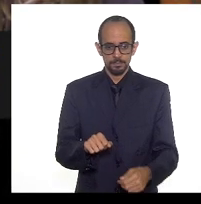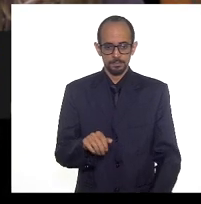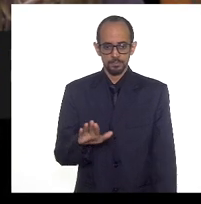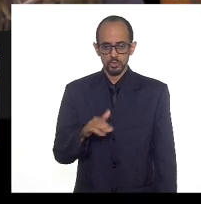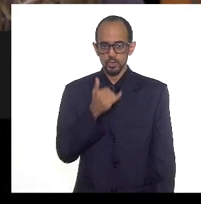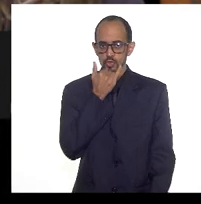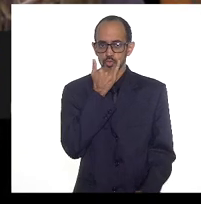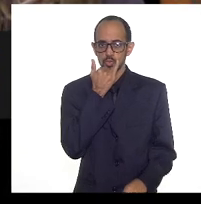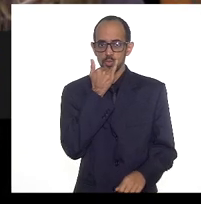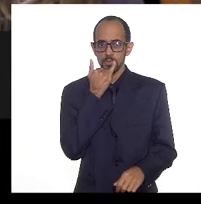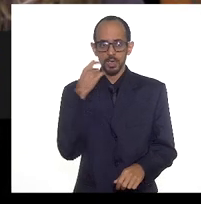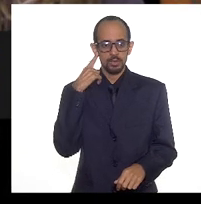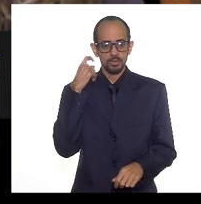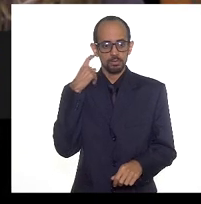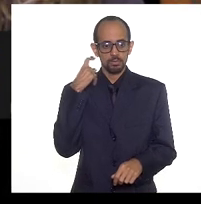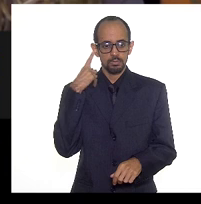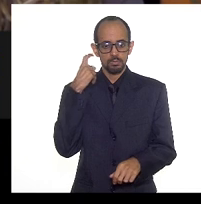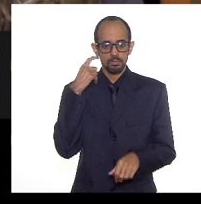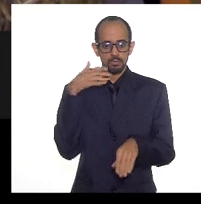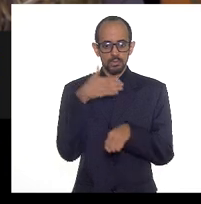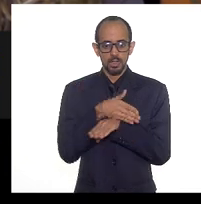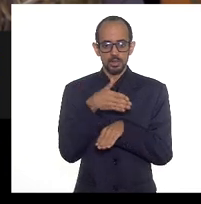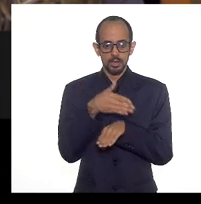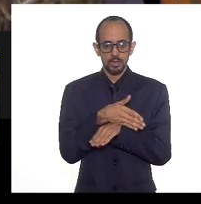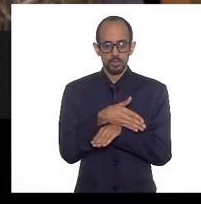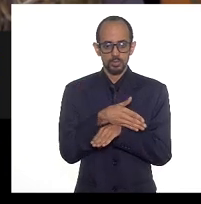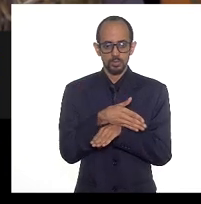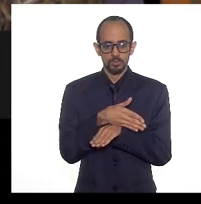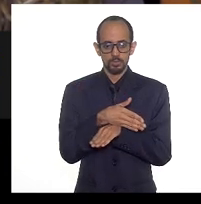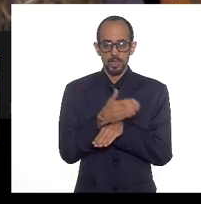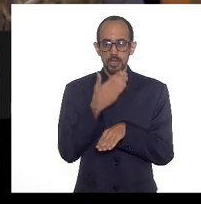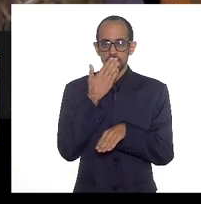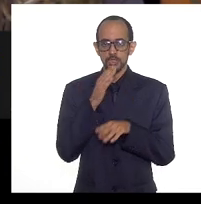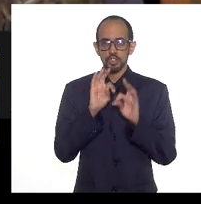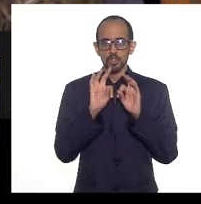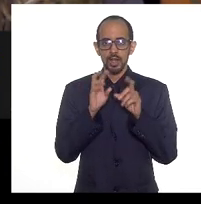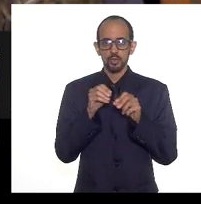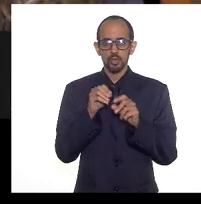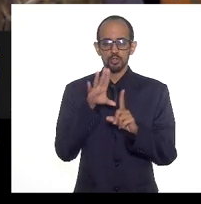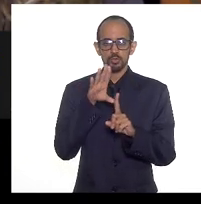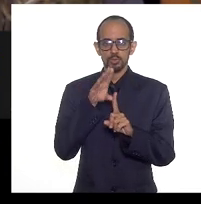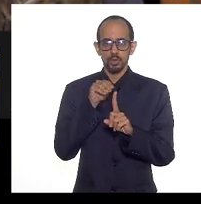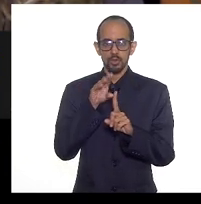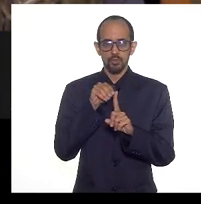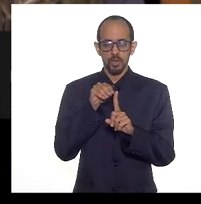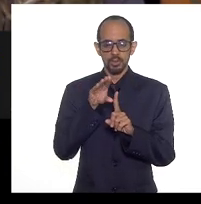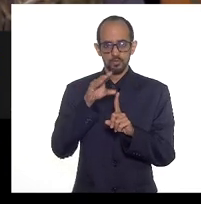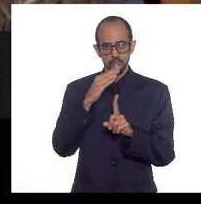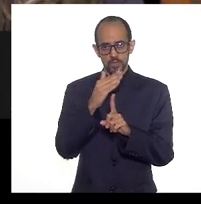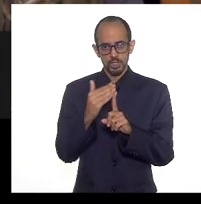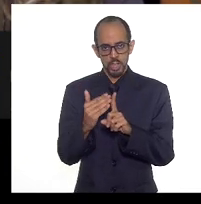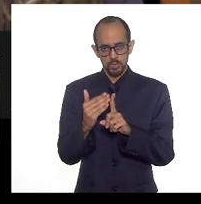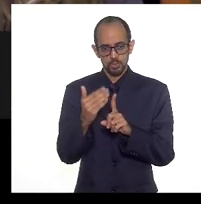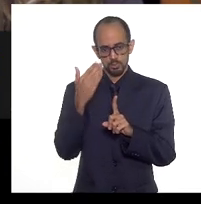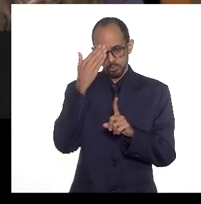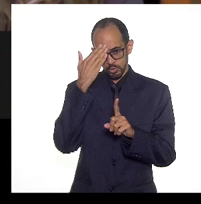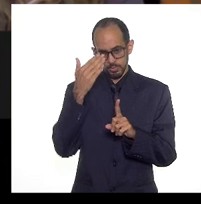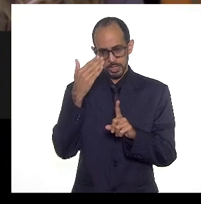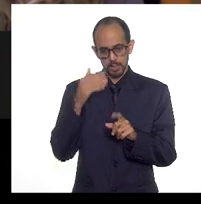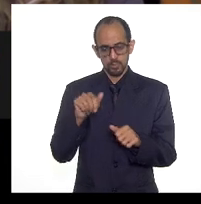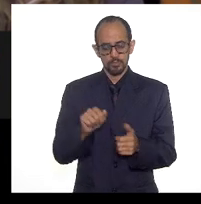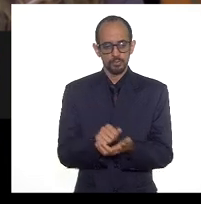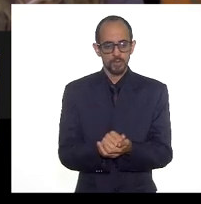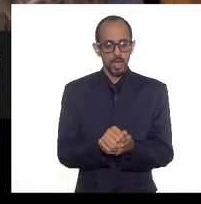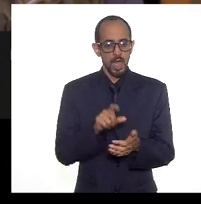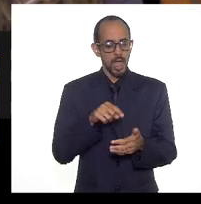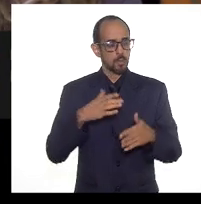minutos, pedindo por gentileza a todos que se mantenham com o microfone fechado. Obrigada. Então, repetindo, é uma